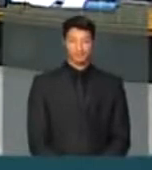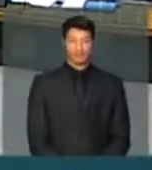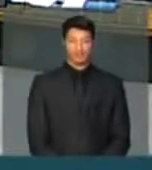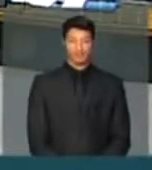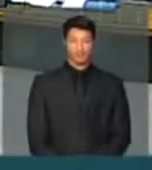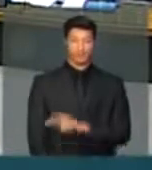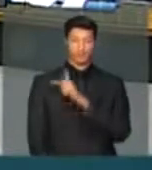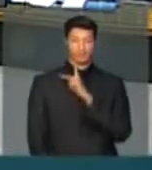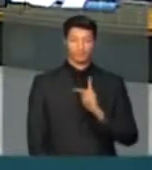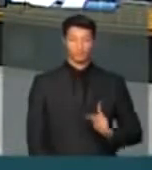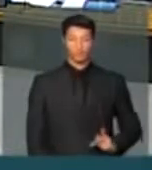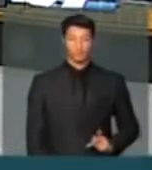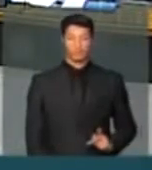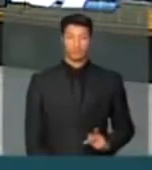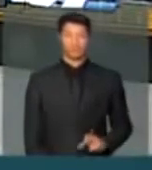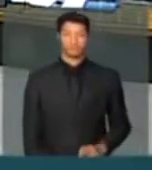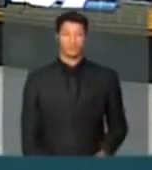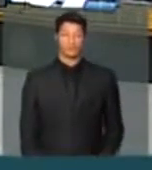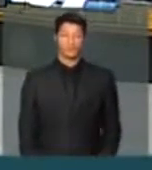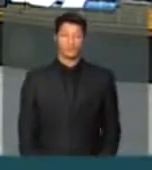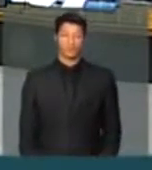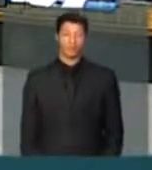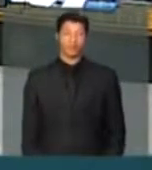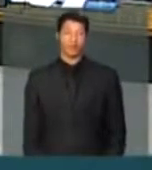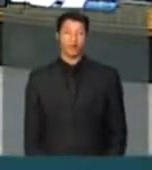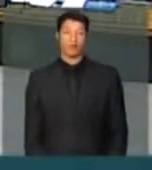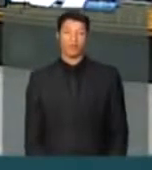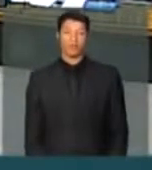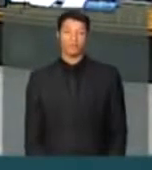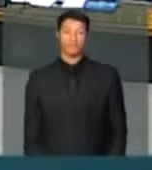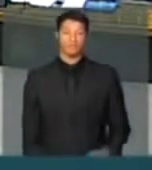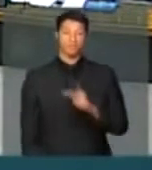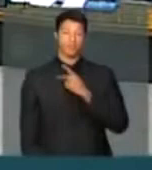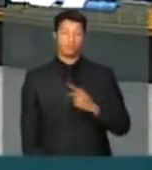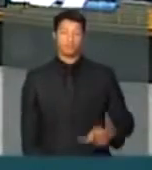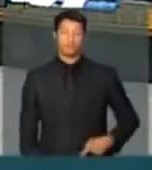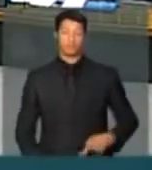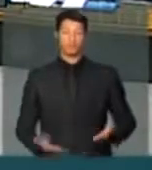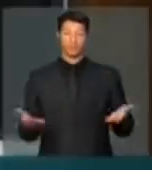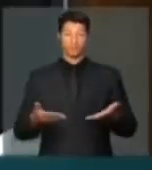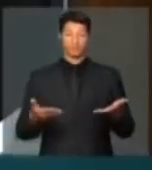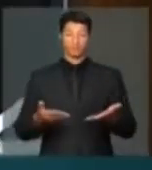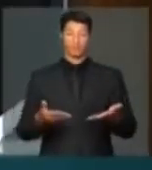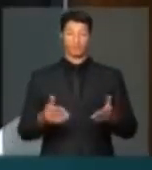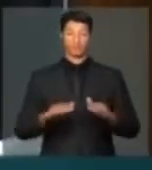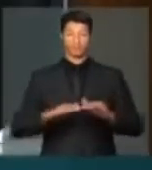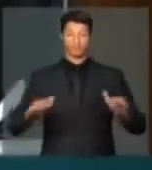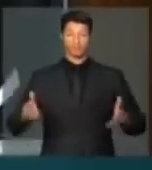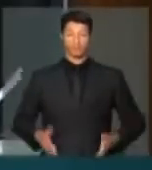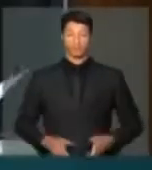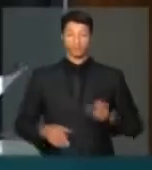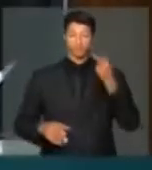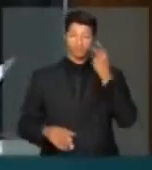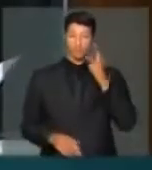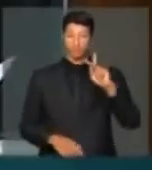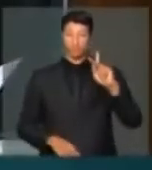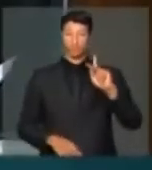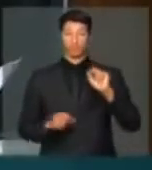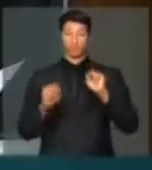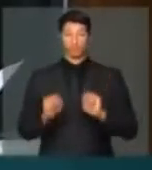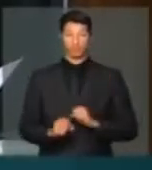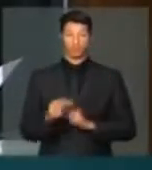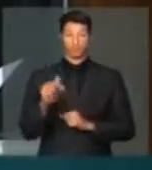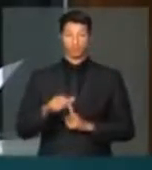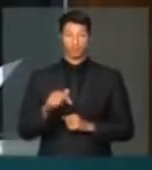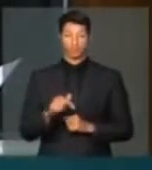Senhor presidente, senhoras e senhores deputados, senhor presidente, eu ocupo a tribuna para poder aqui